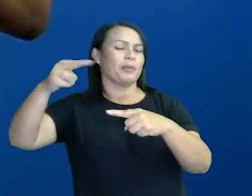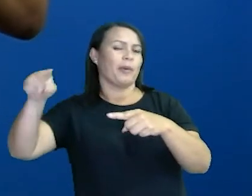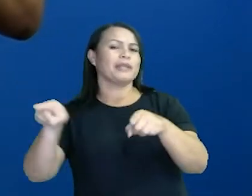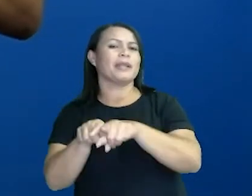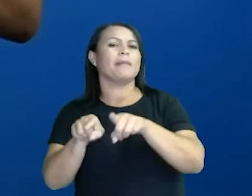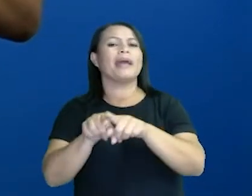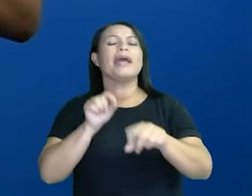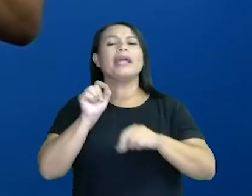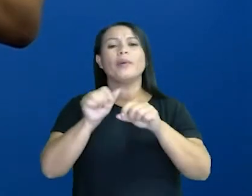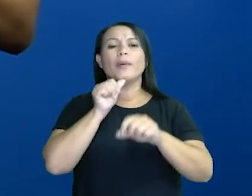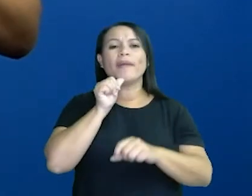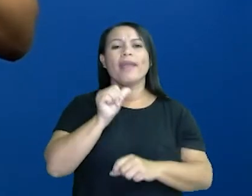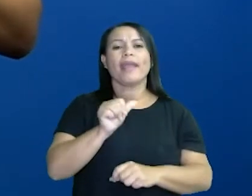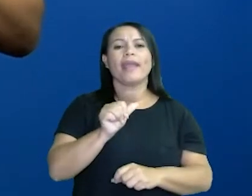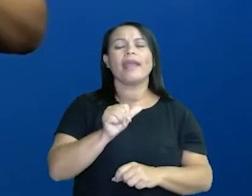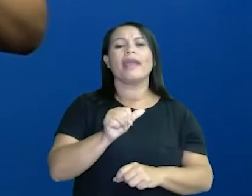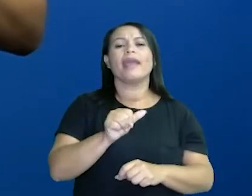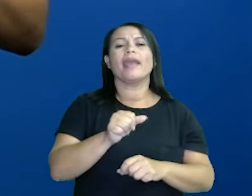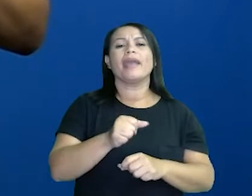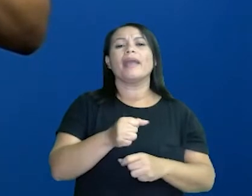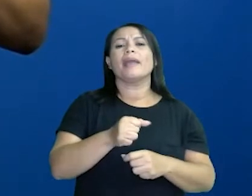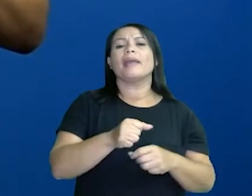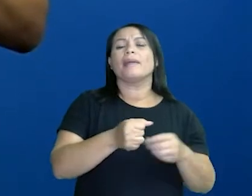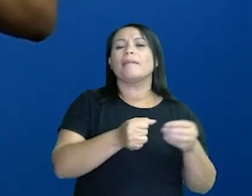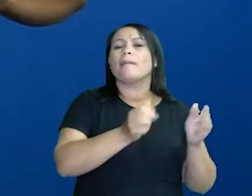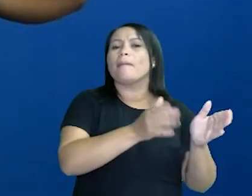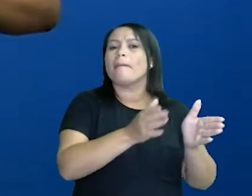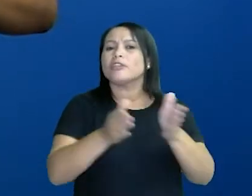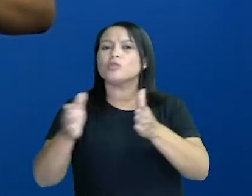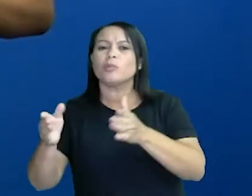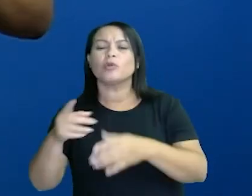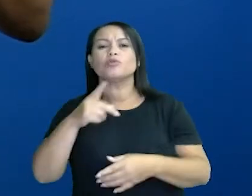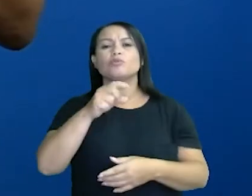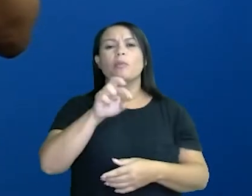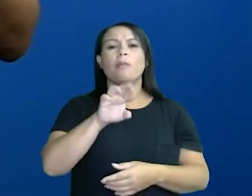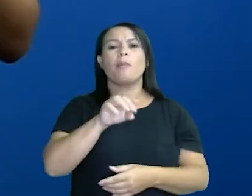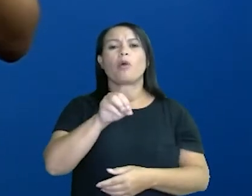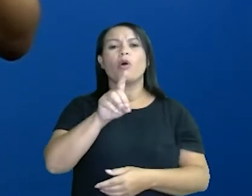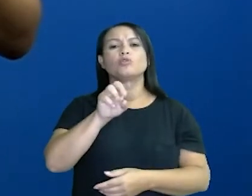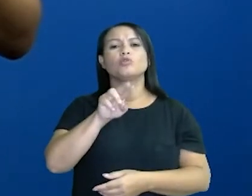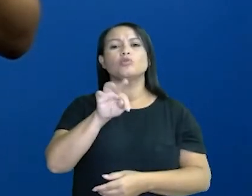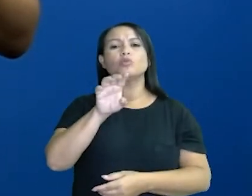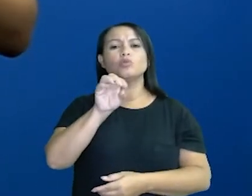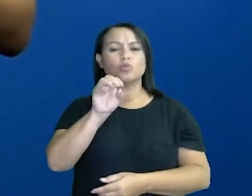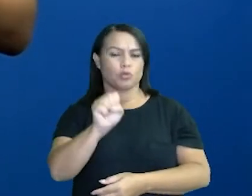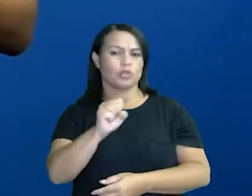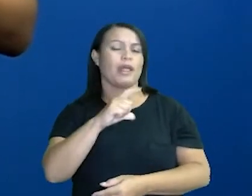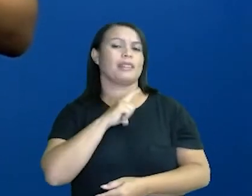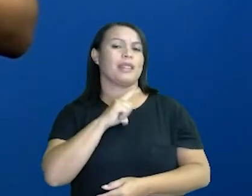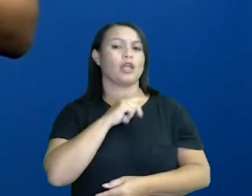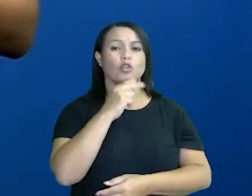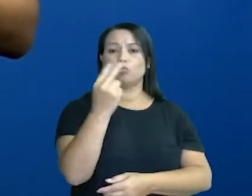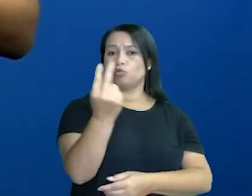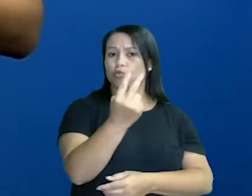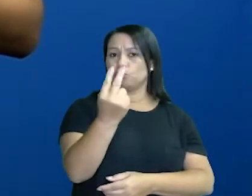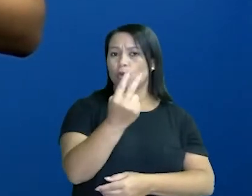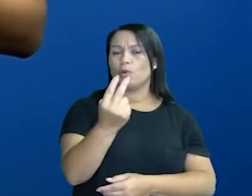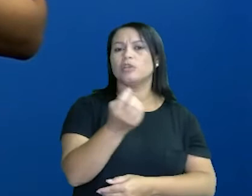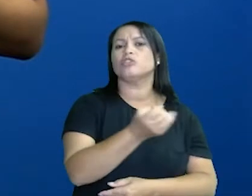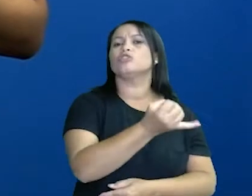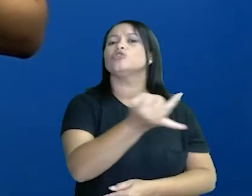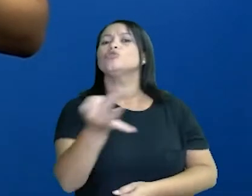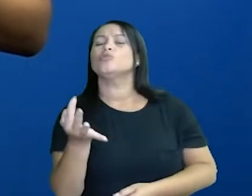para para distribuir os produtos Tá certo que eu tenho dois valores sendo